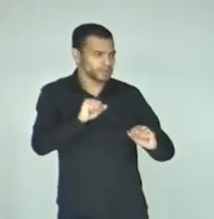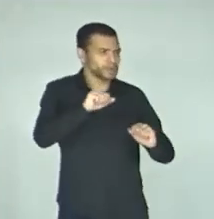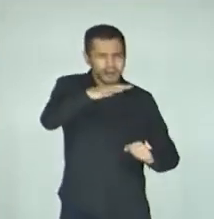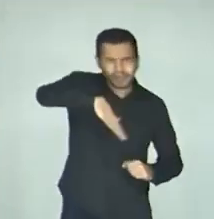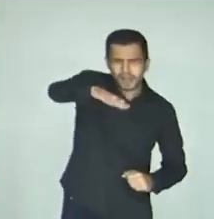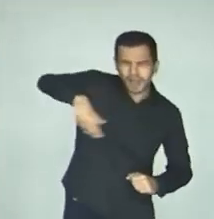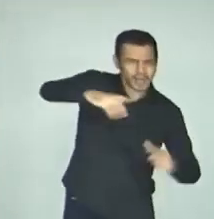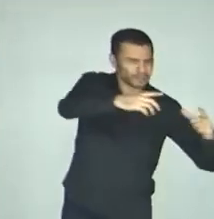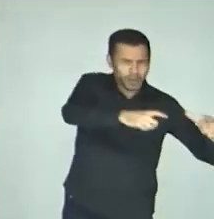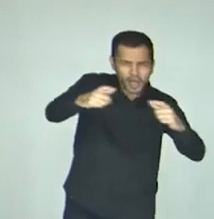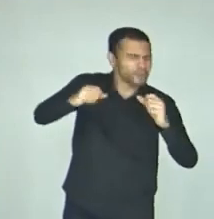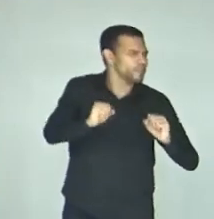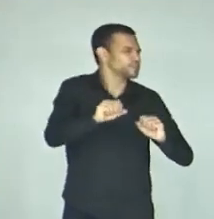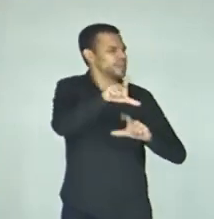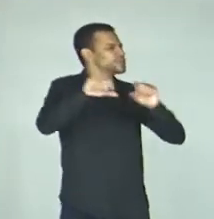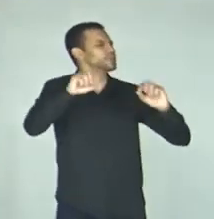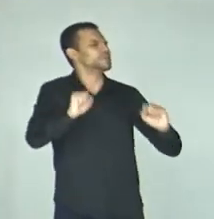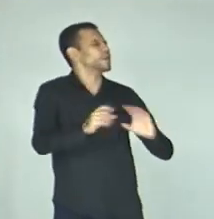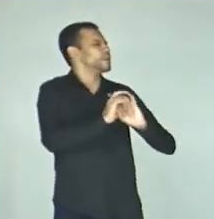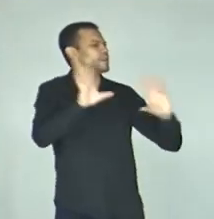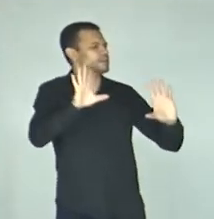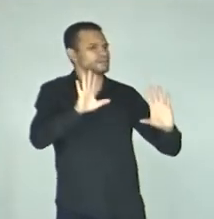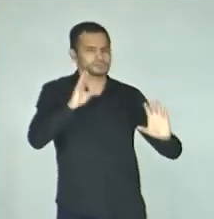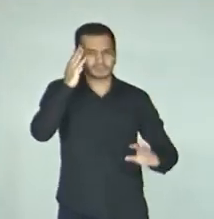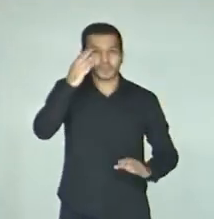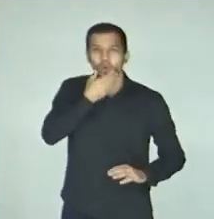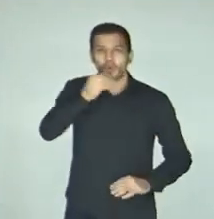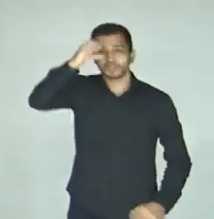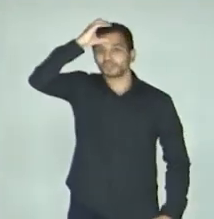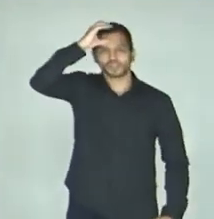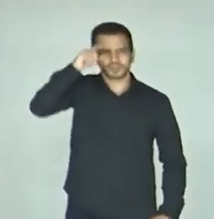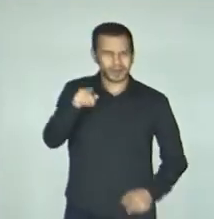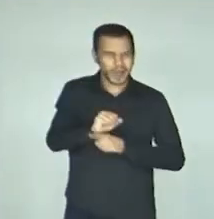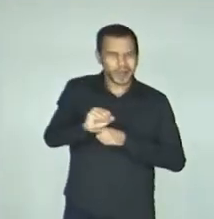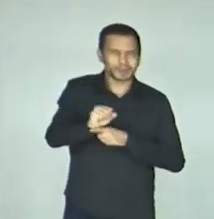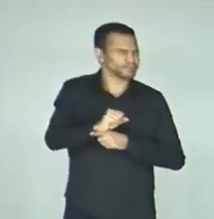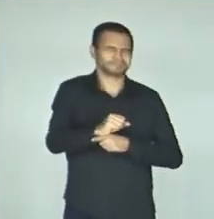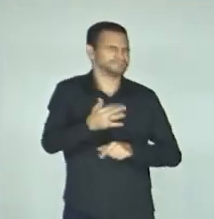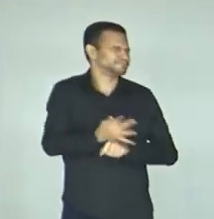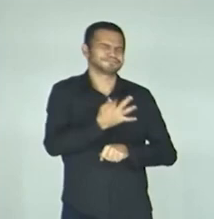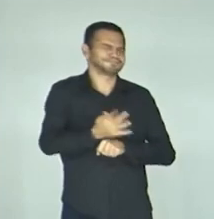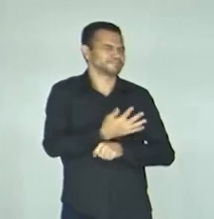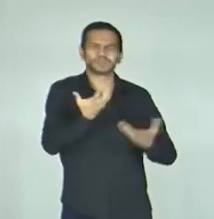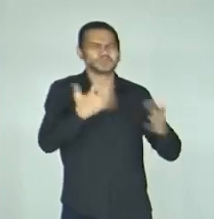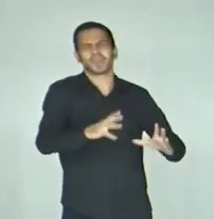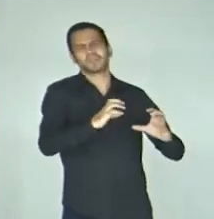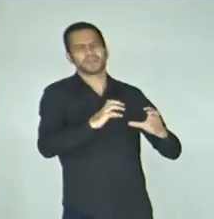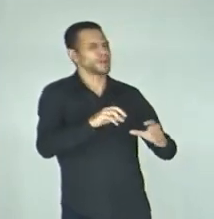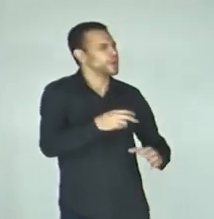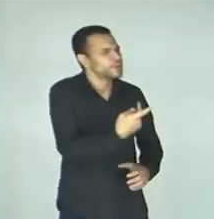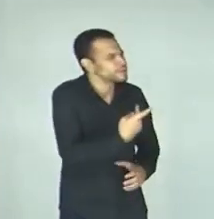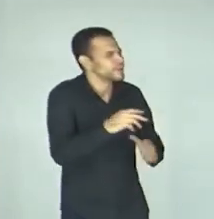para direita e nem para esquerda Olha só o tio que vai aguentava mais as brigas fala para ele nós somos